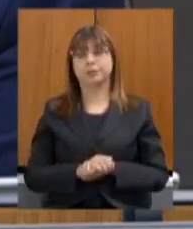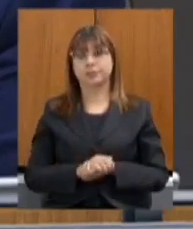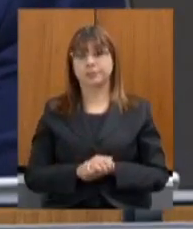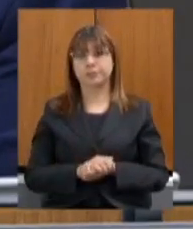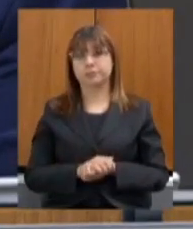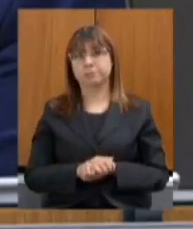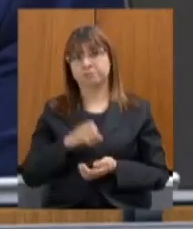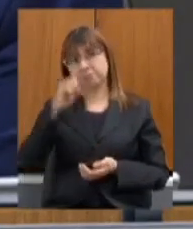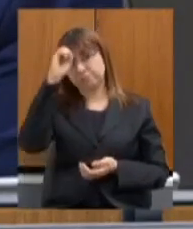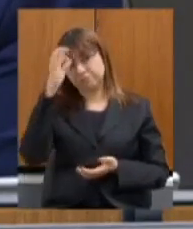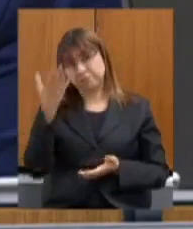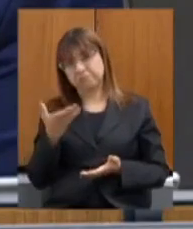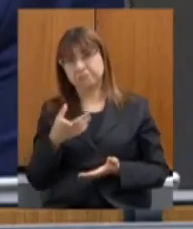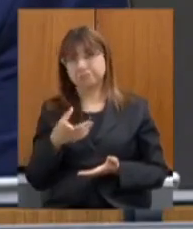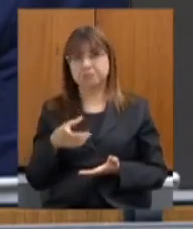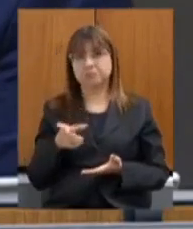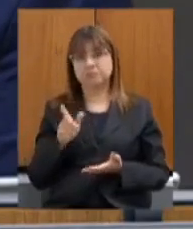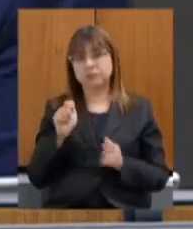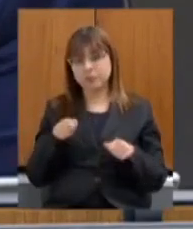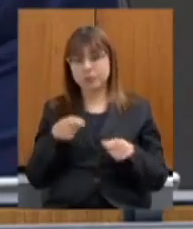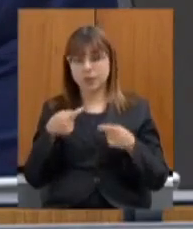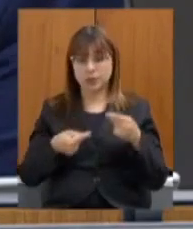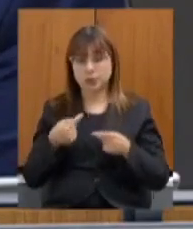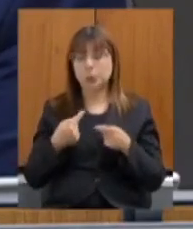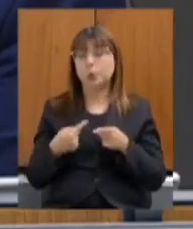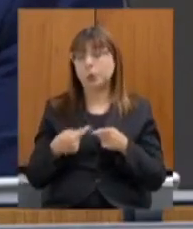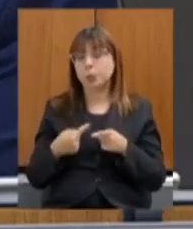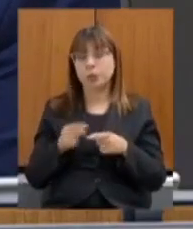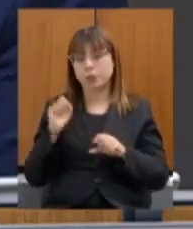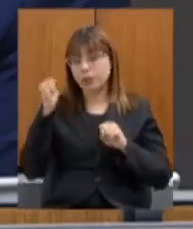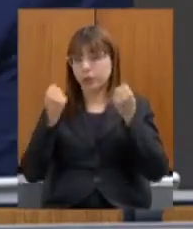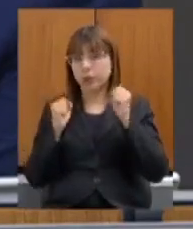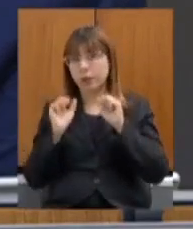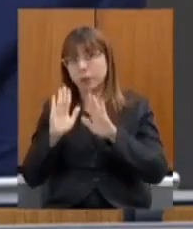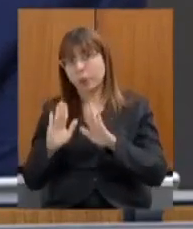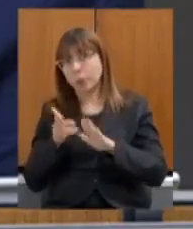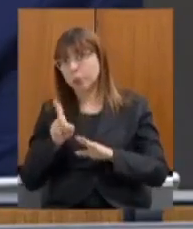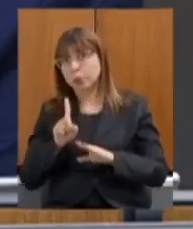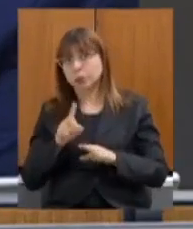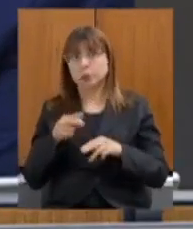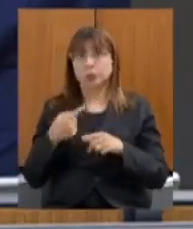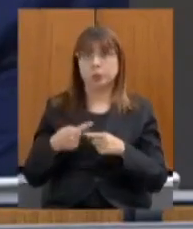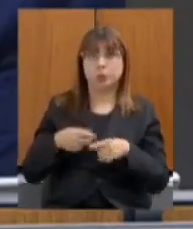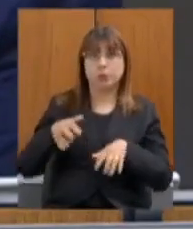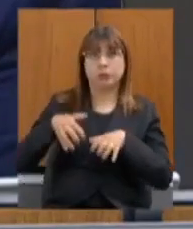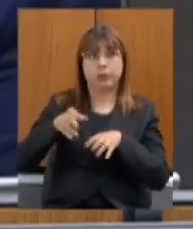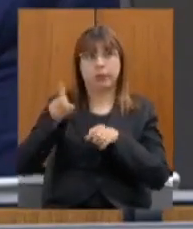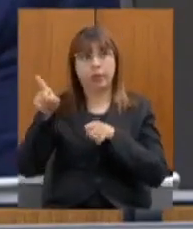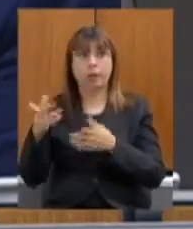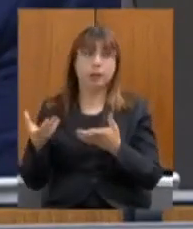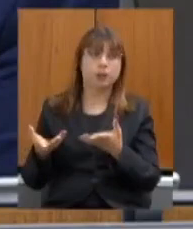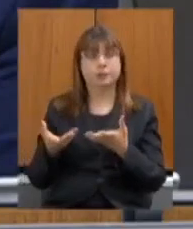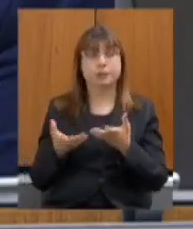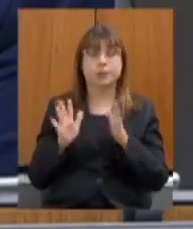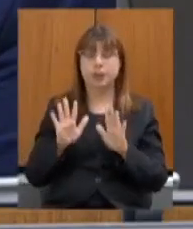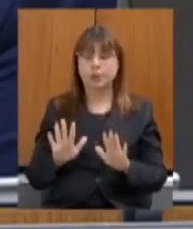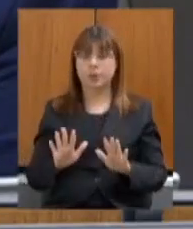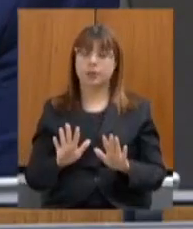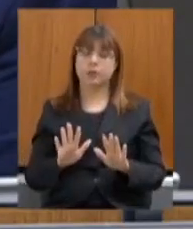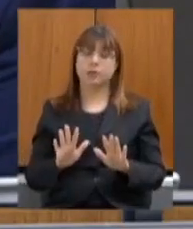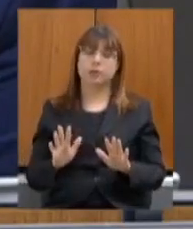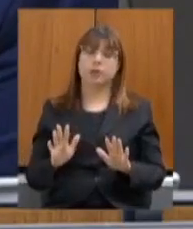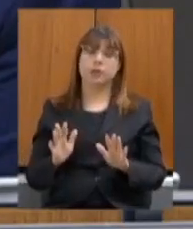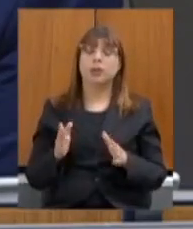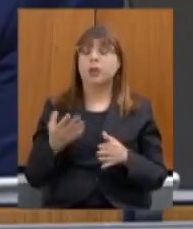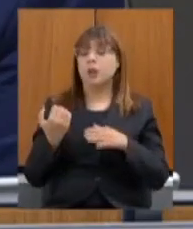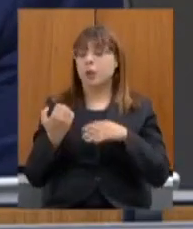acho que não sei se nós temos condição de discutir por que a fábrica não ficou lá, apesar da extração ser lá, mas são condições de mercado, mas independente disso,